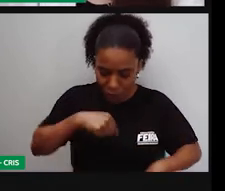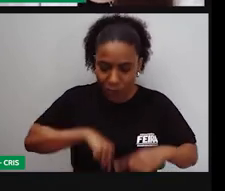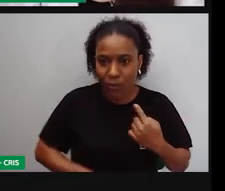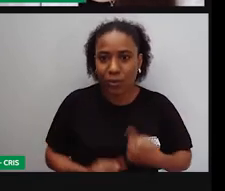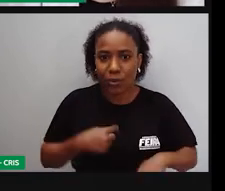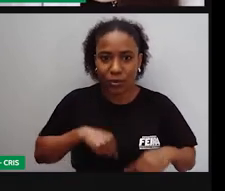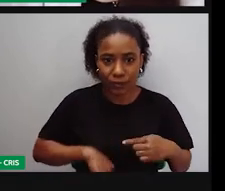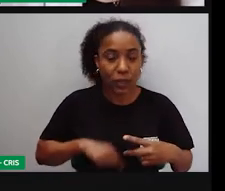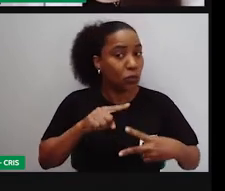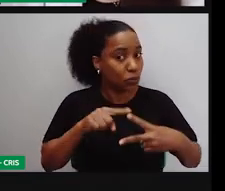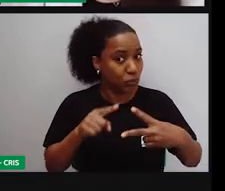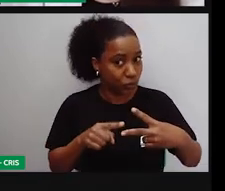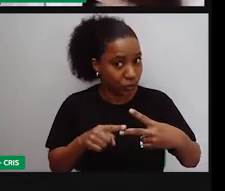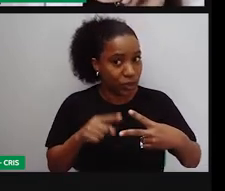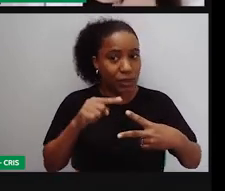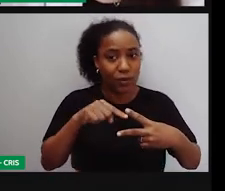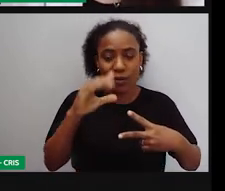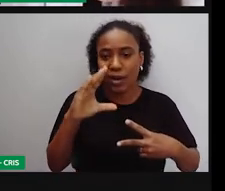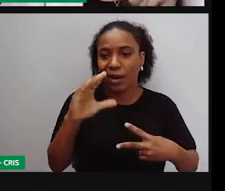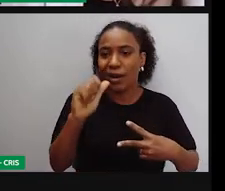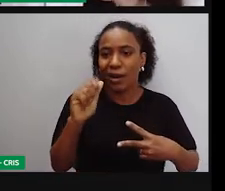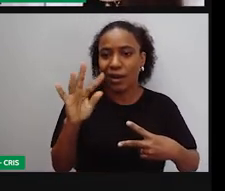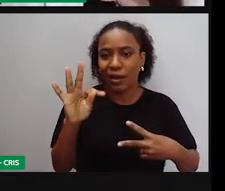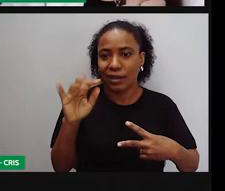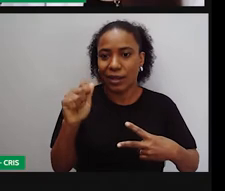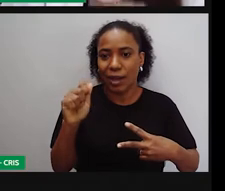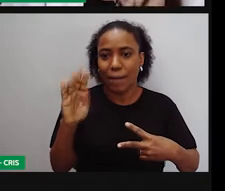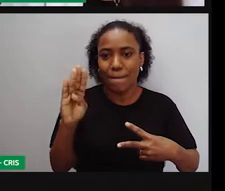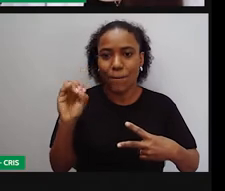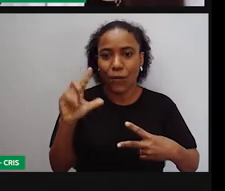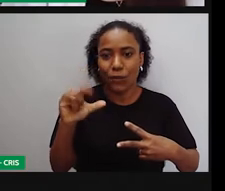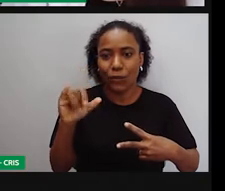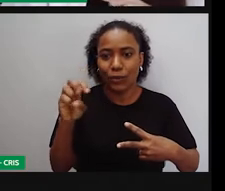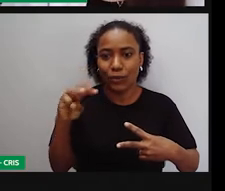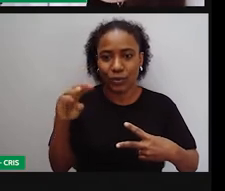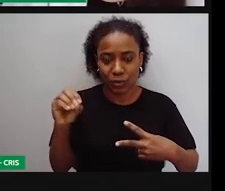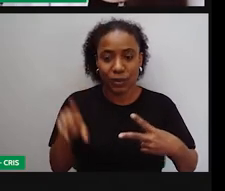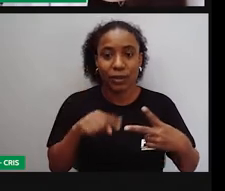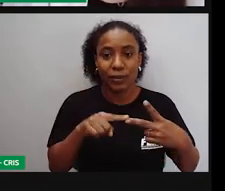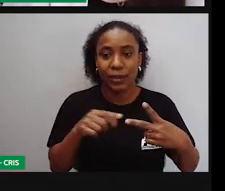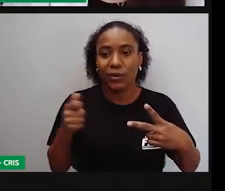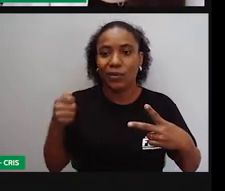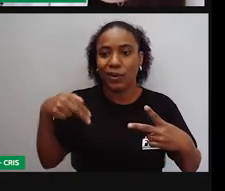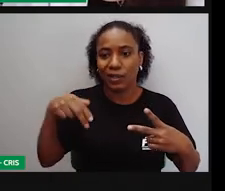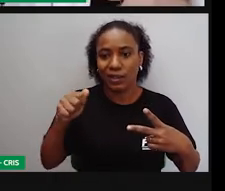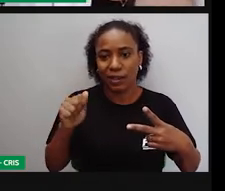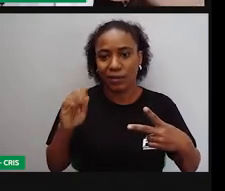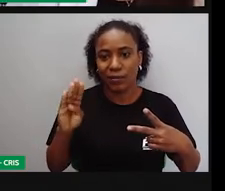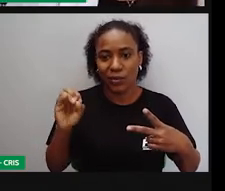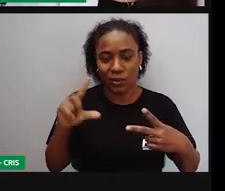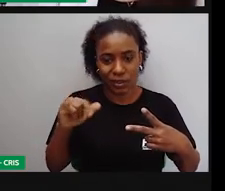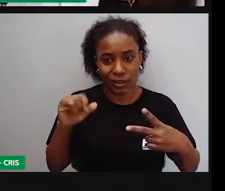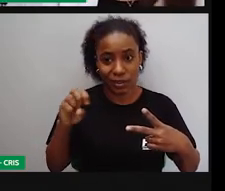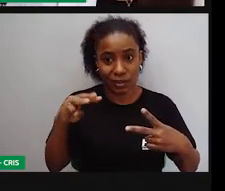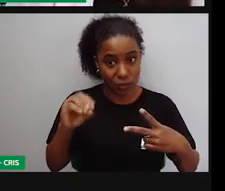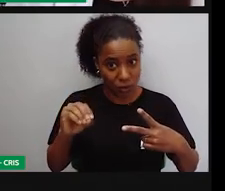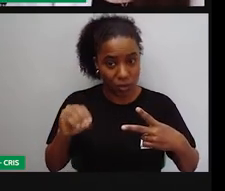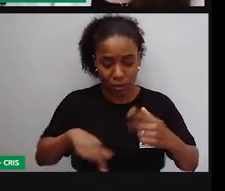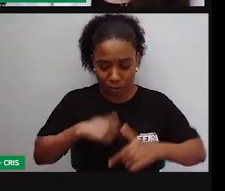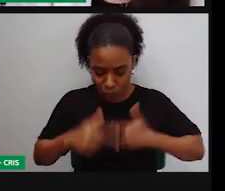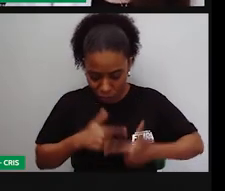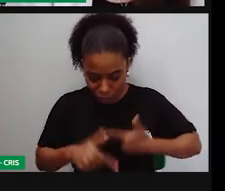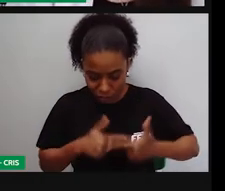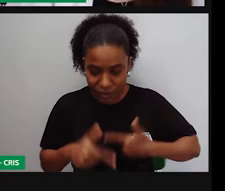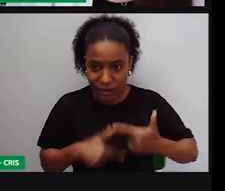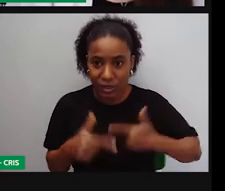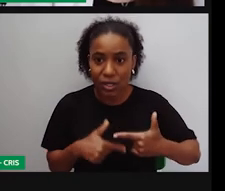de anabolismo. Então, nas duas formas de metabolismo, a energia está presente, ou para produzir ou para